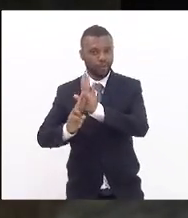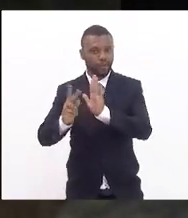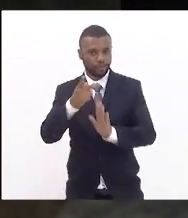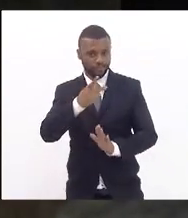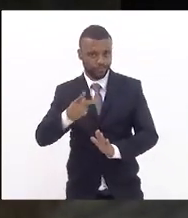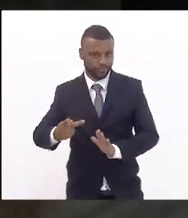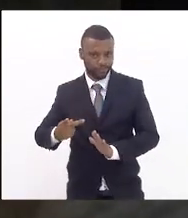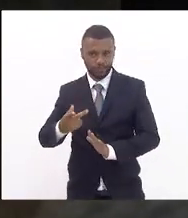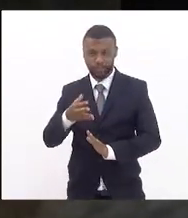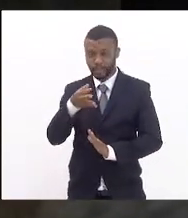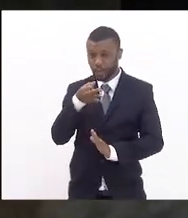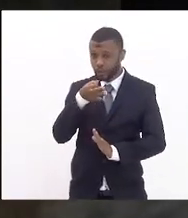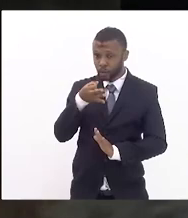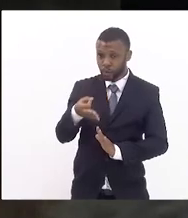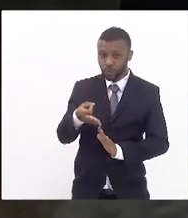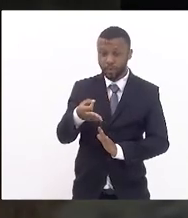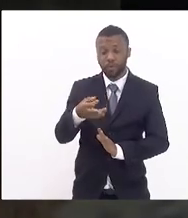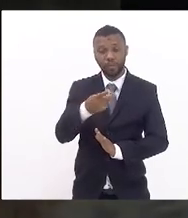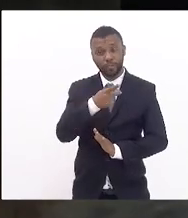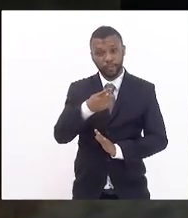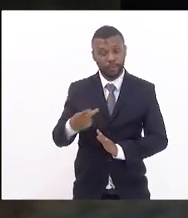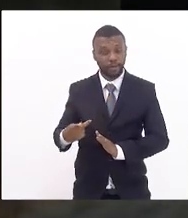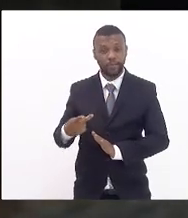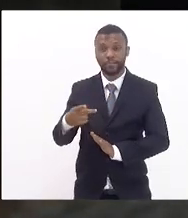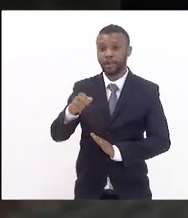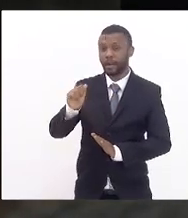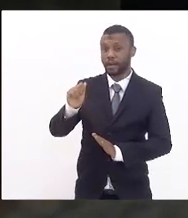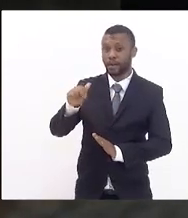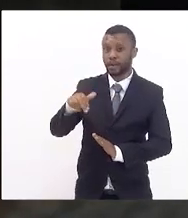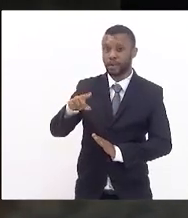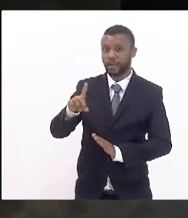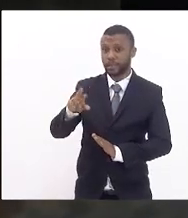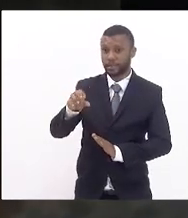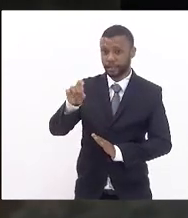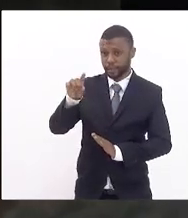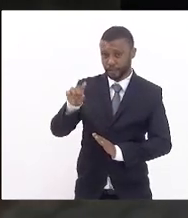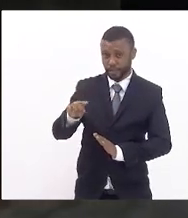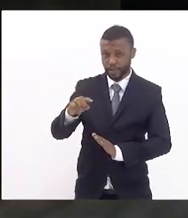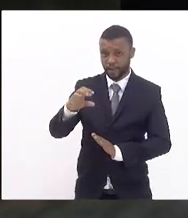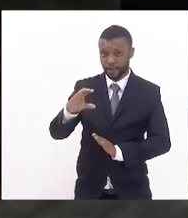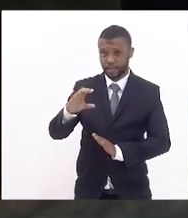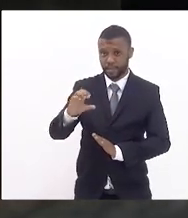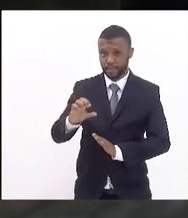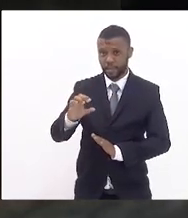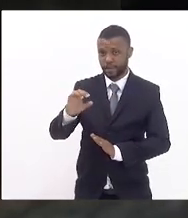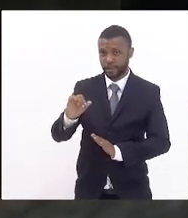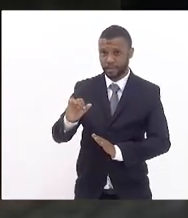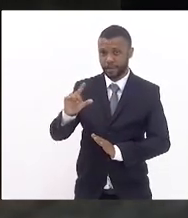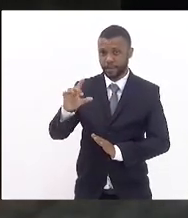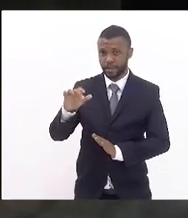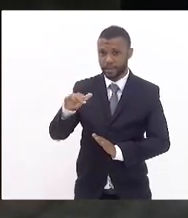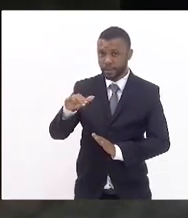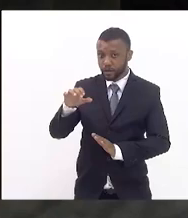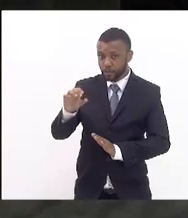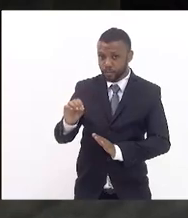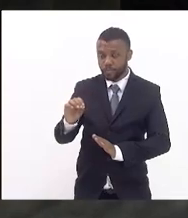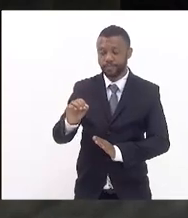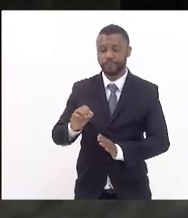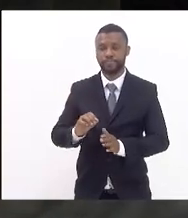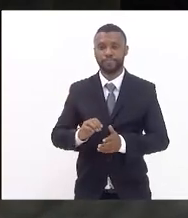do presidente André Ceciliano. Eu costumo dizer que ele